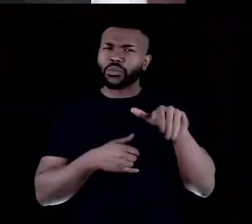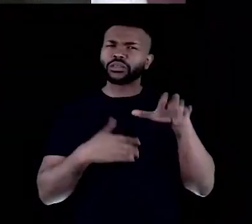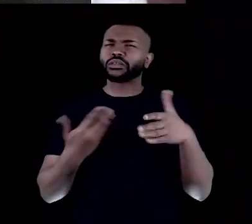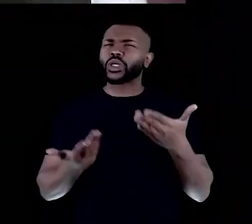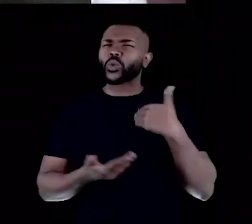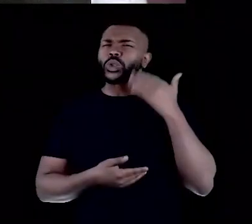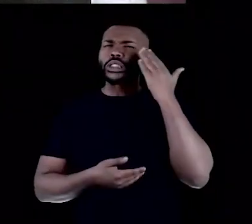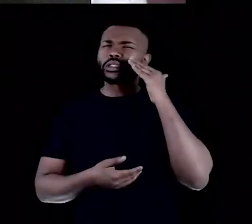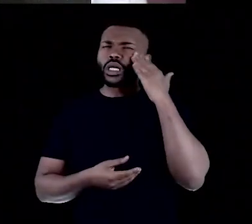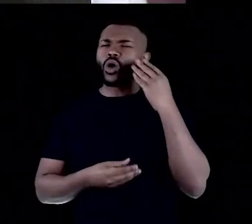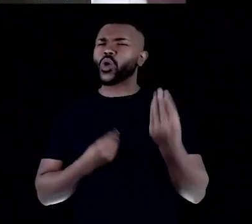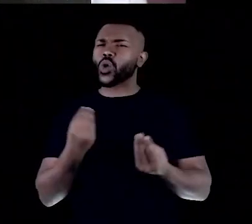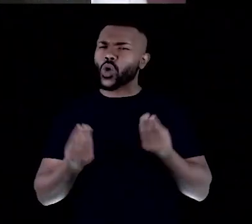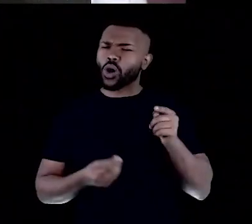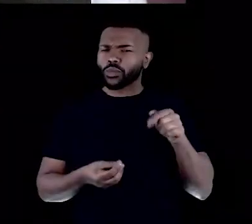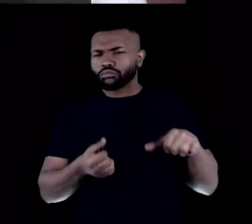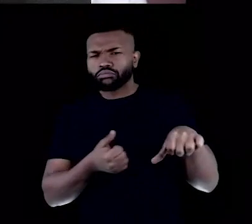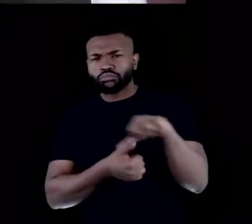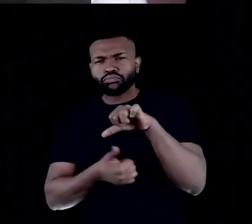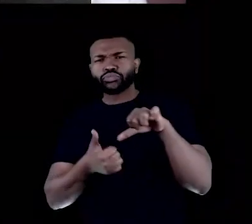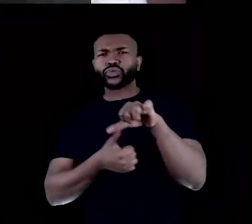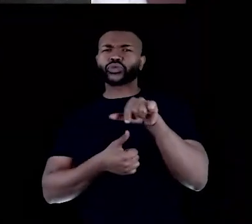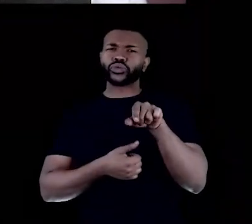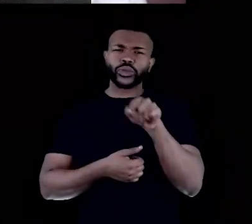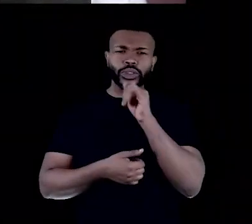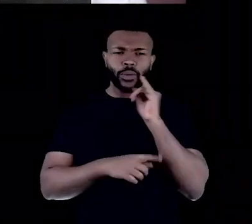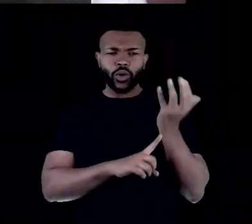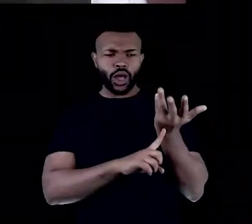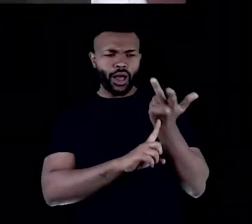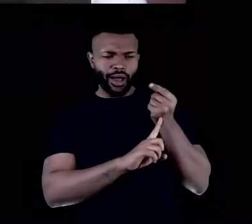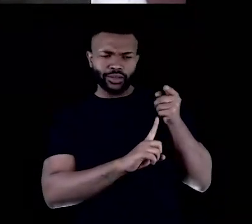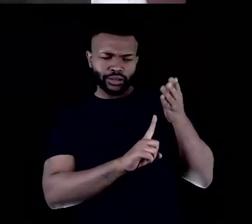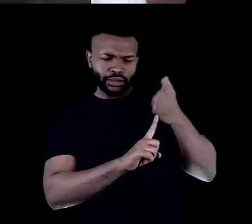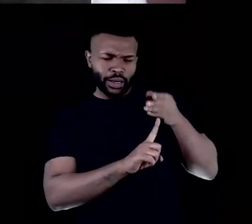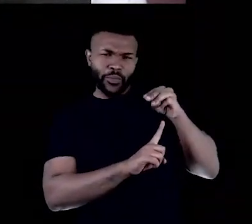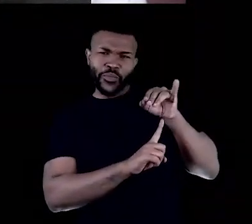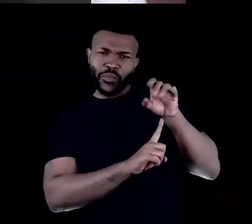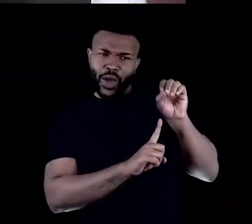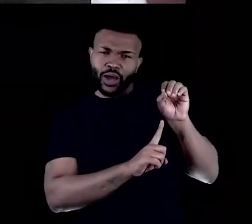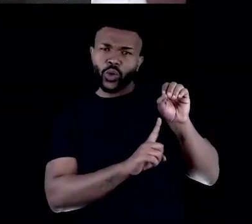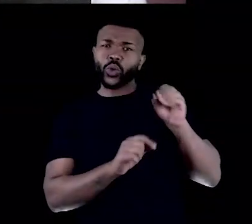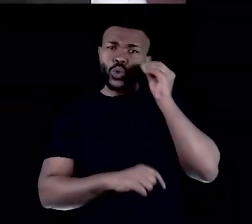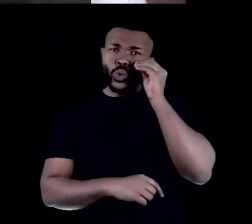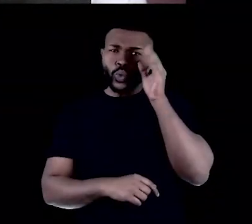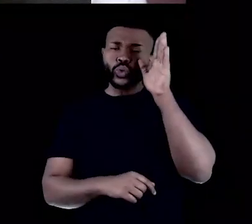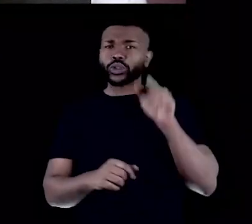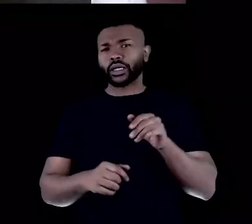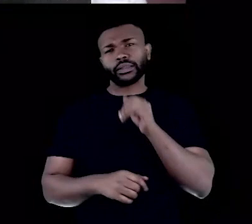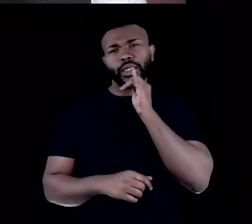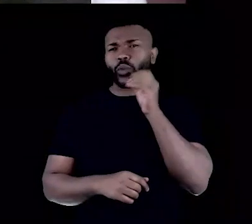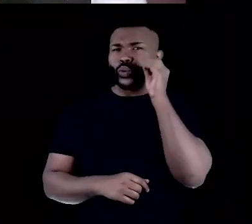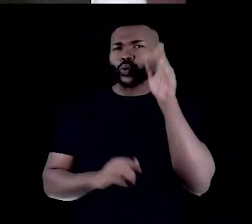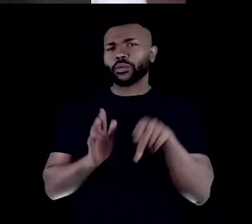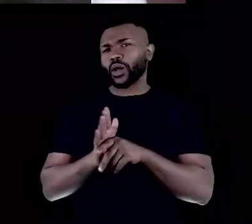tentando entender como que eu opero nessa desoperação de transformar a arte como meio. Que é um pouco o que acontece na nossa cultura digital,